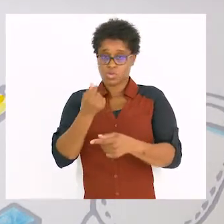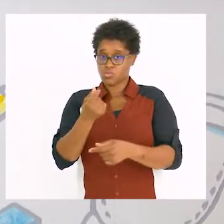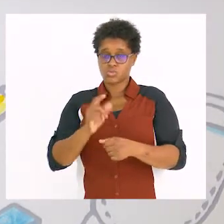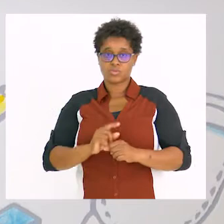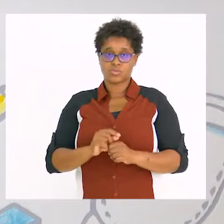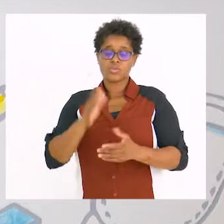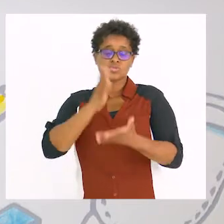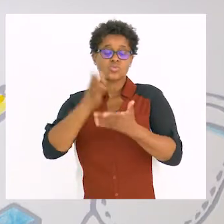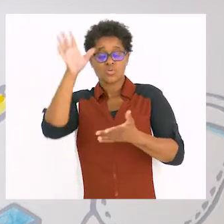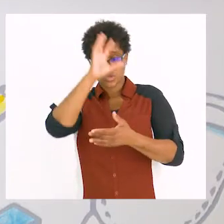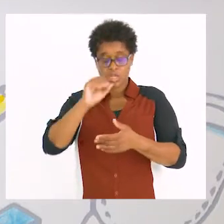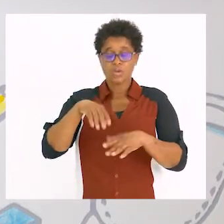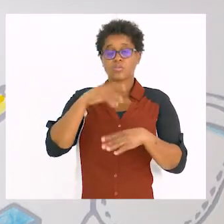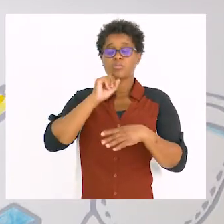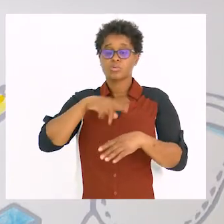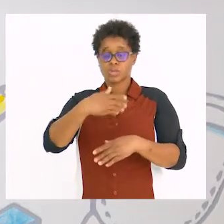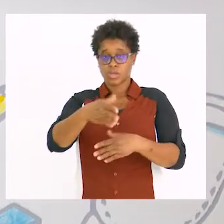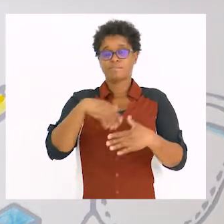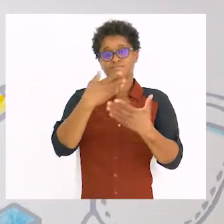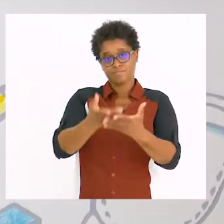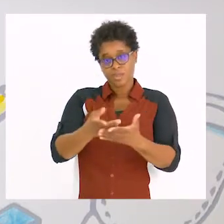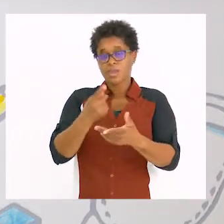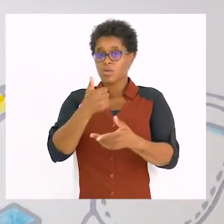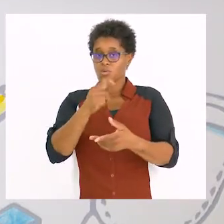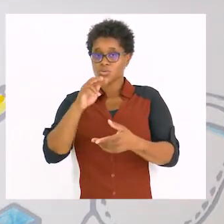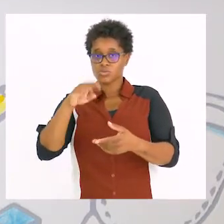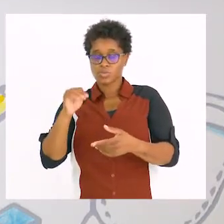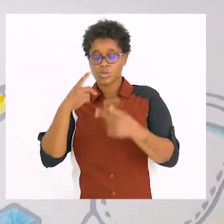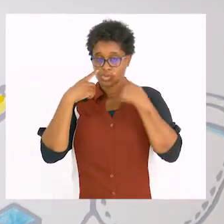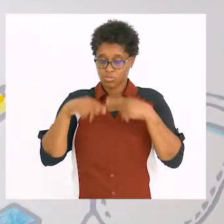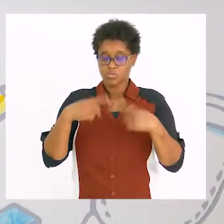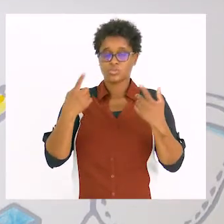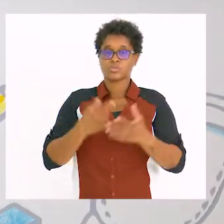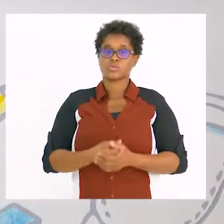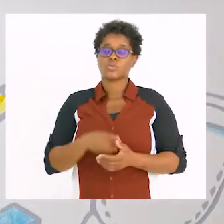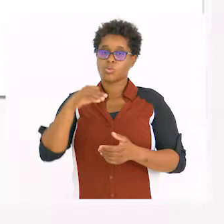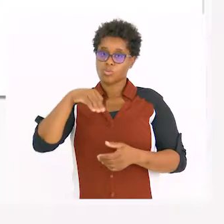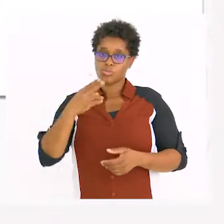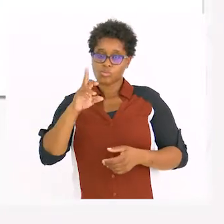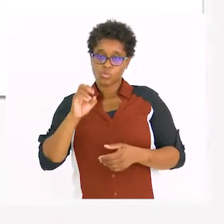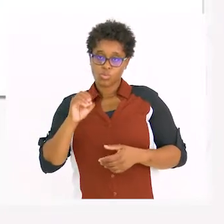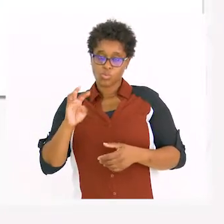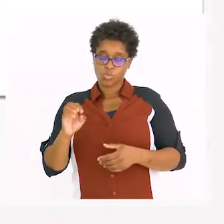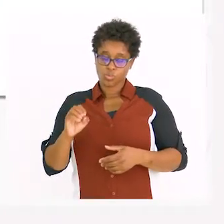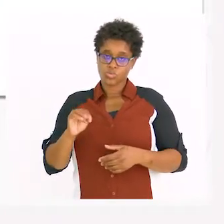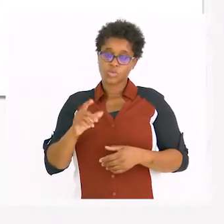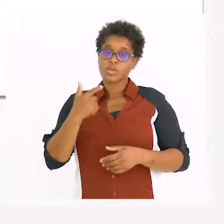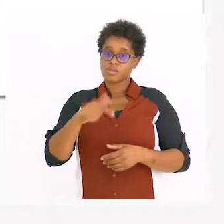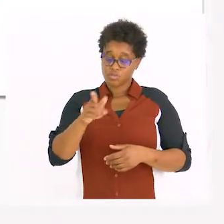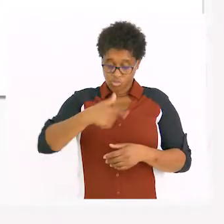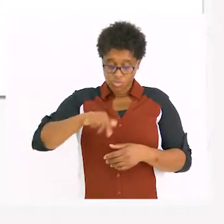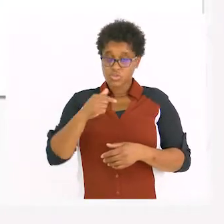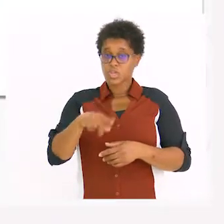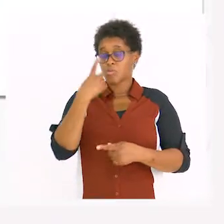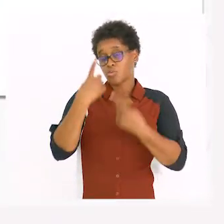Estado poderá oferecer os bens públicos puros. Então, nós temos aqui um